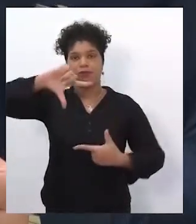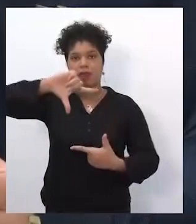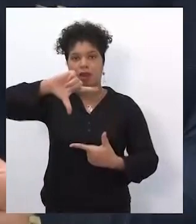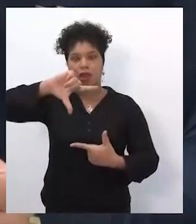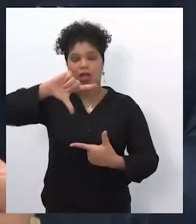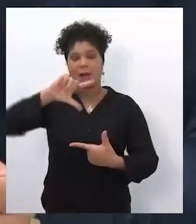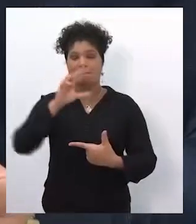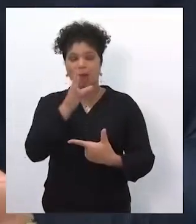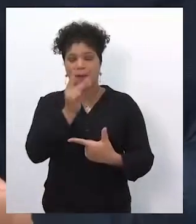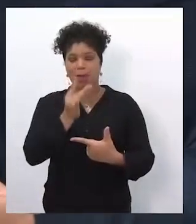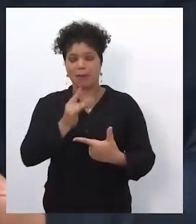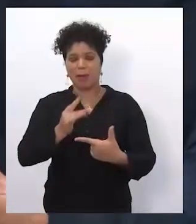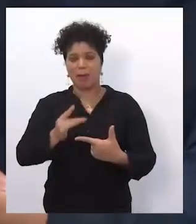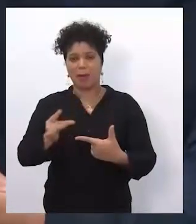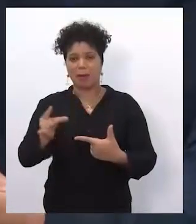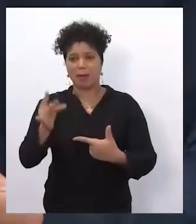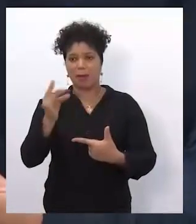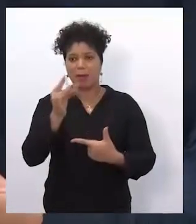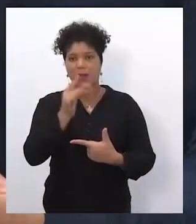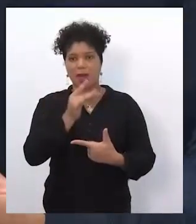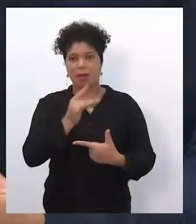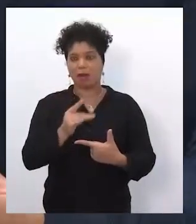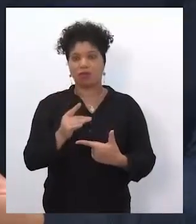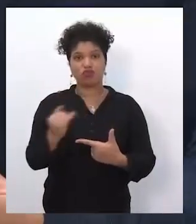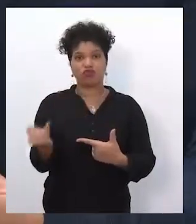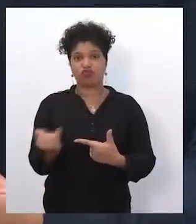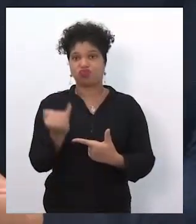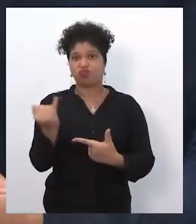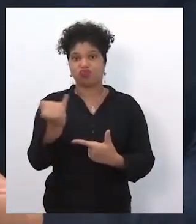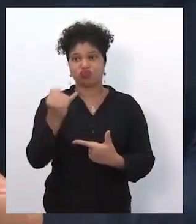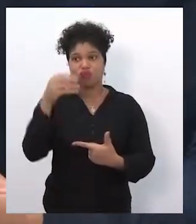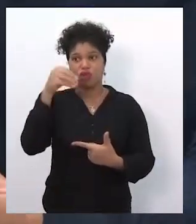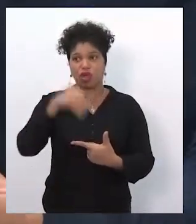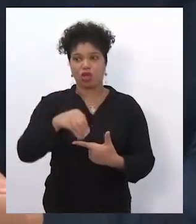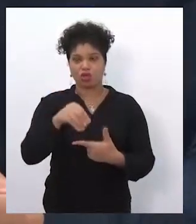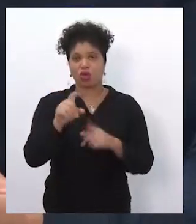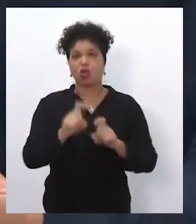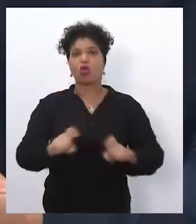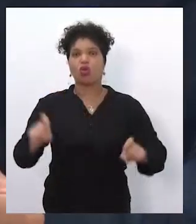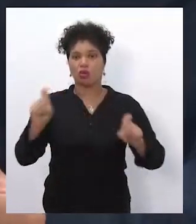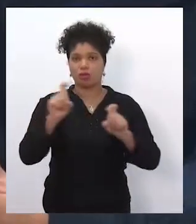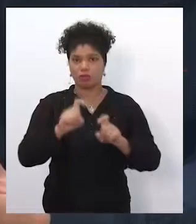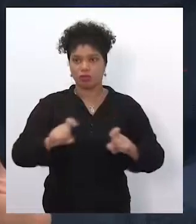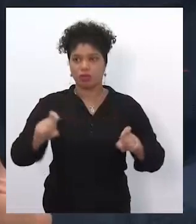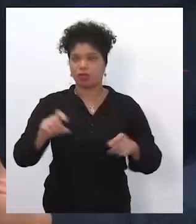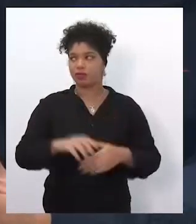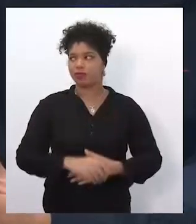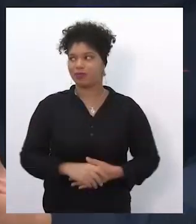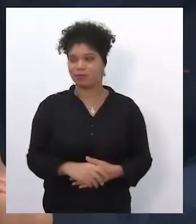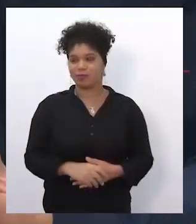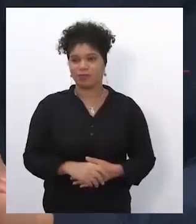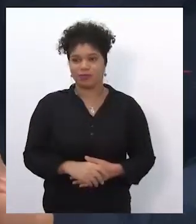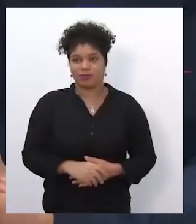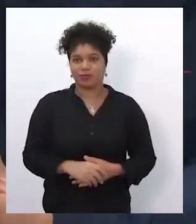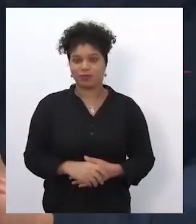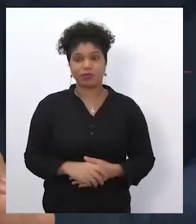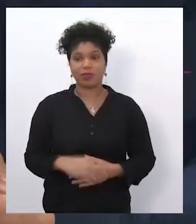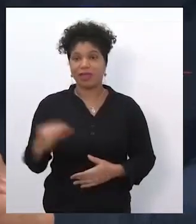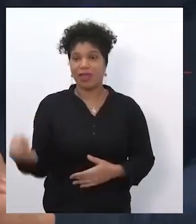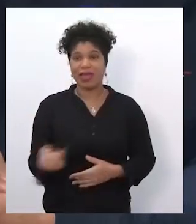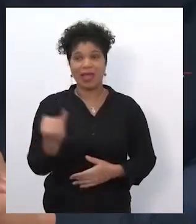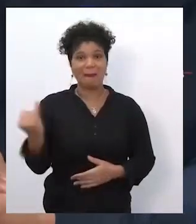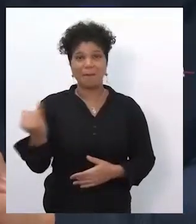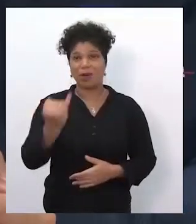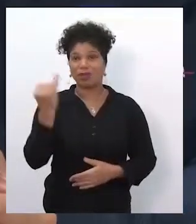que nós vamos mostrar hoje para vocês. E então ela é a coisa mais importante do computador, é